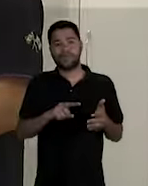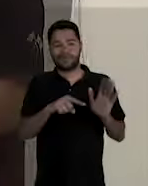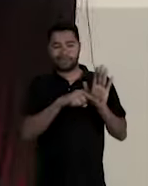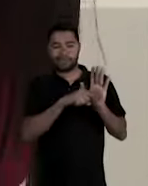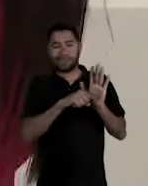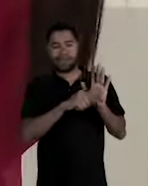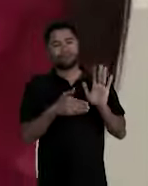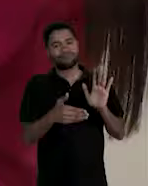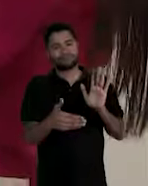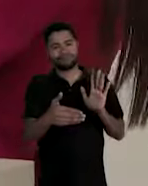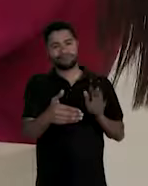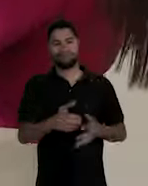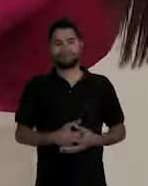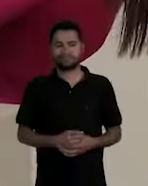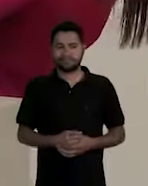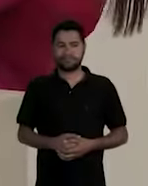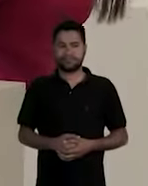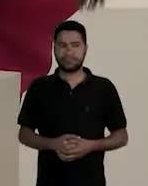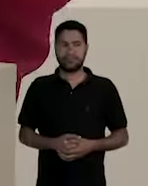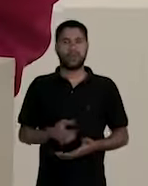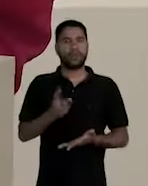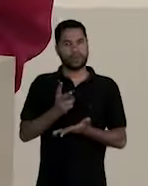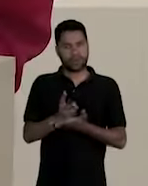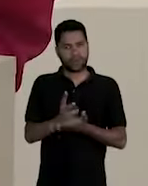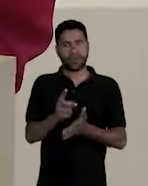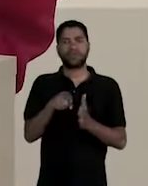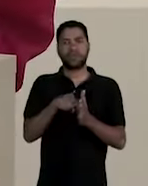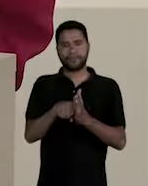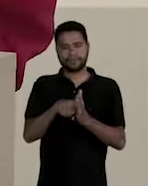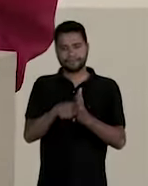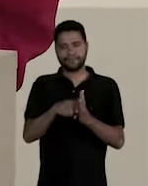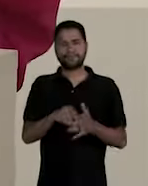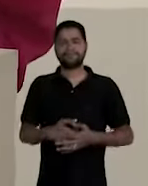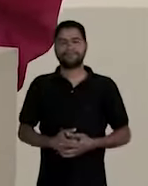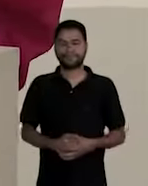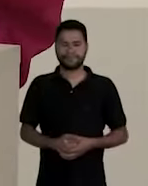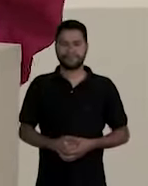para frente aí. Vamos continuar pesquisando.